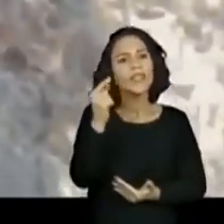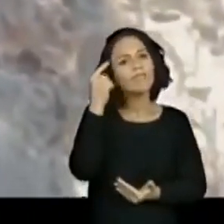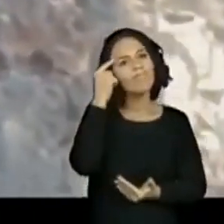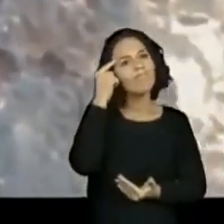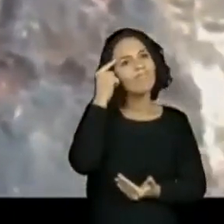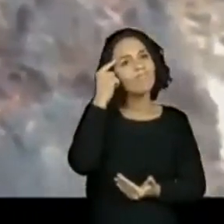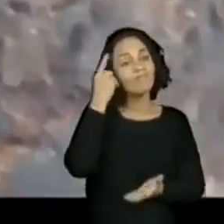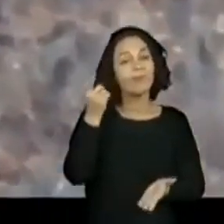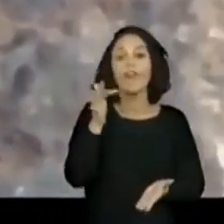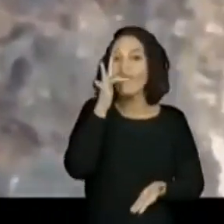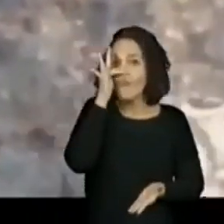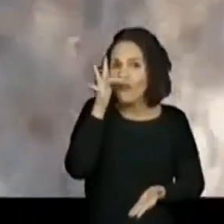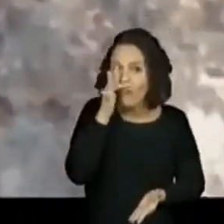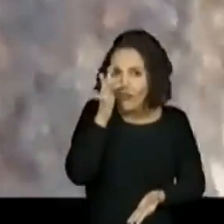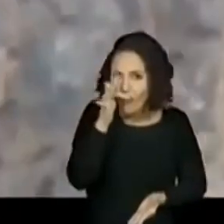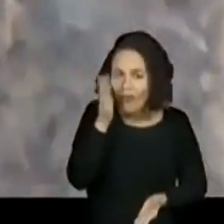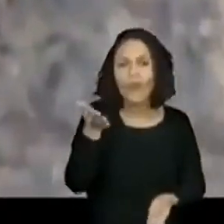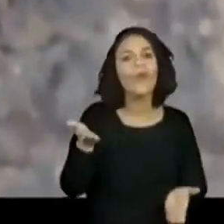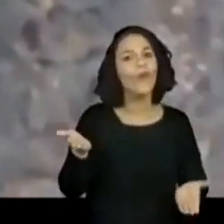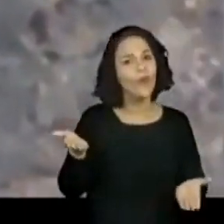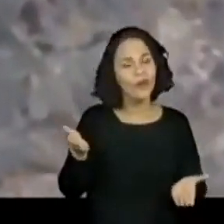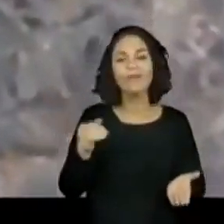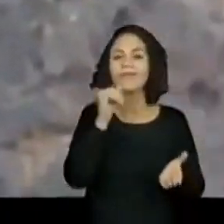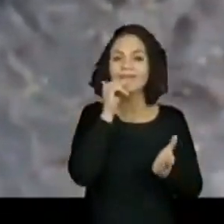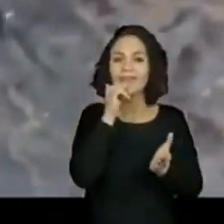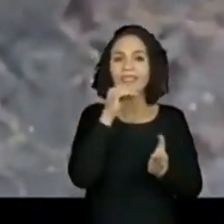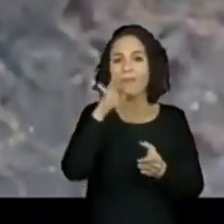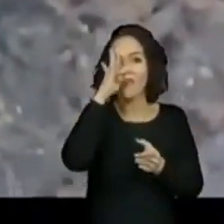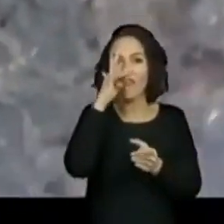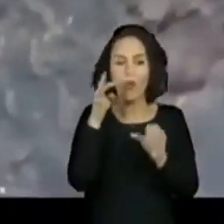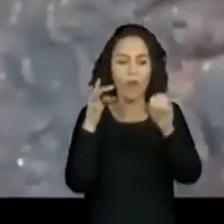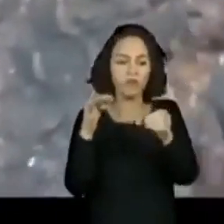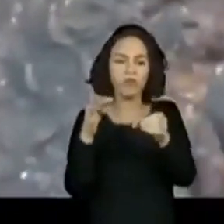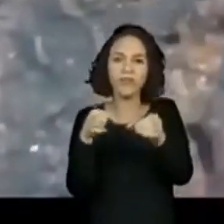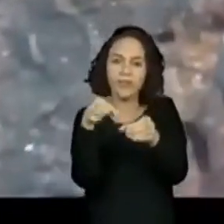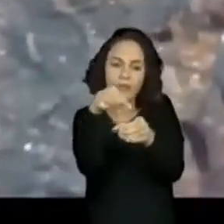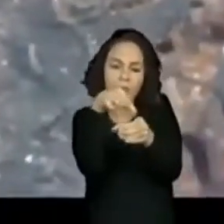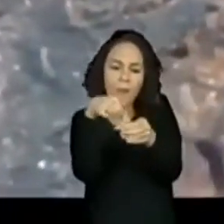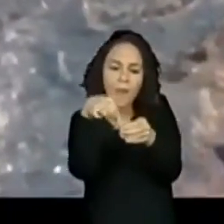gente pode pensar nas flores e no néctar, não é mesmo? Muito bom.